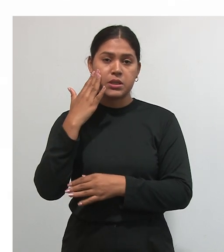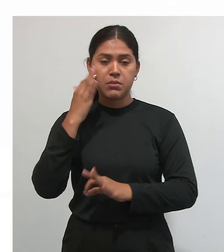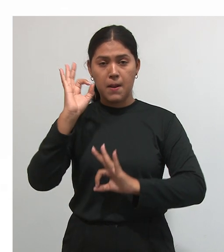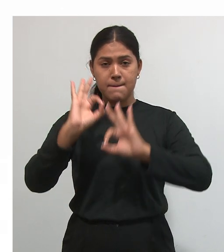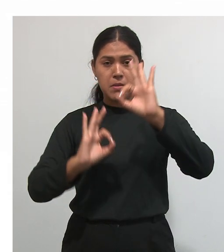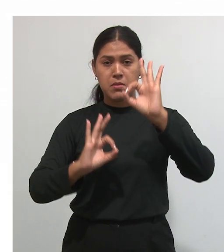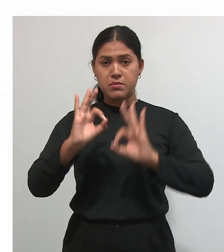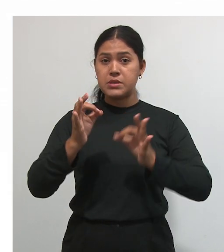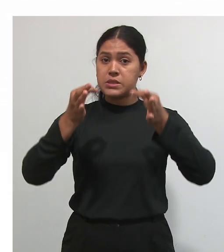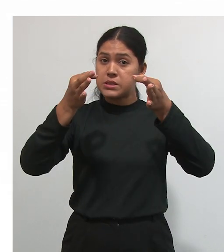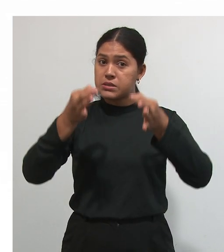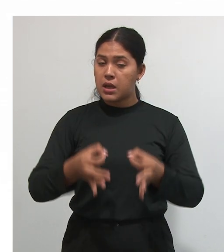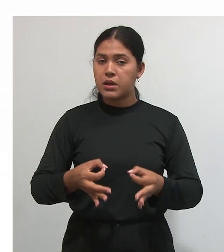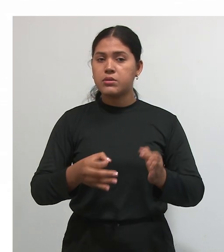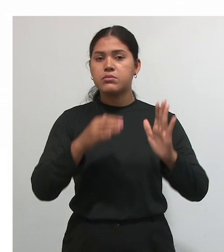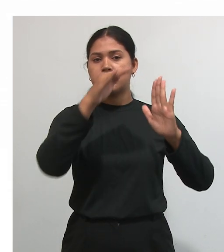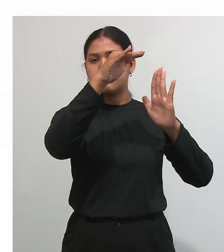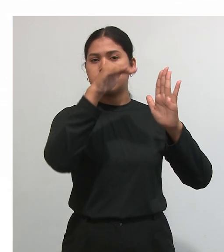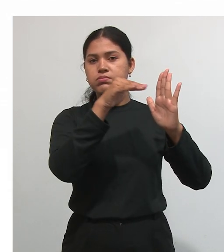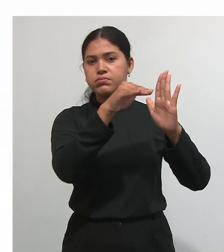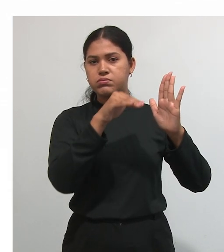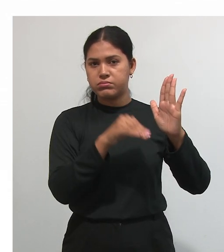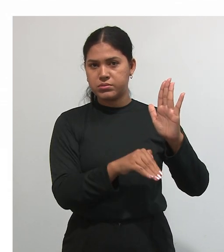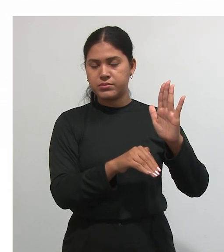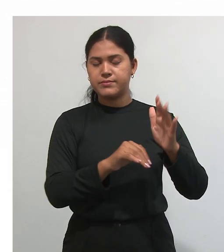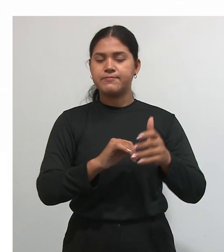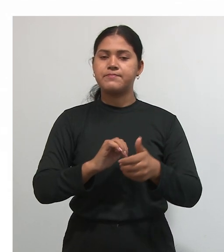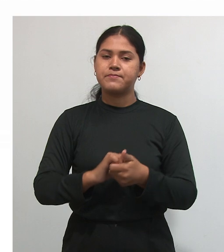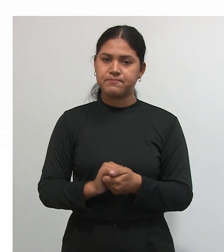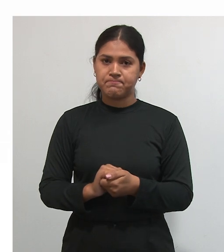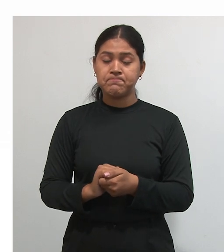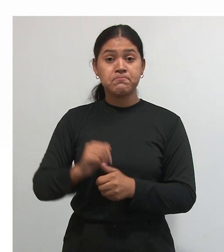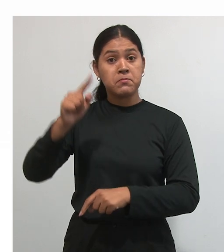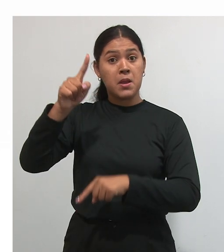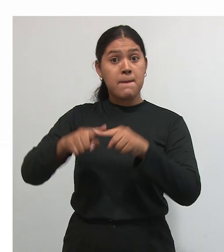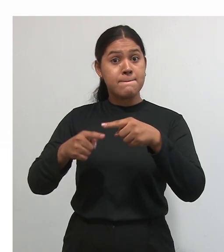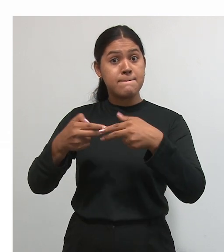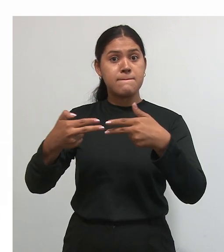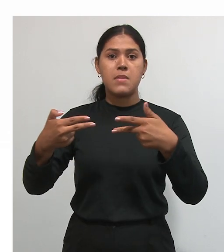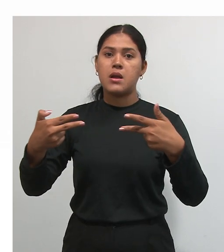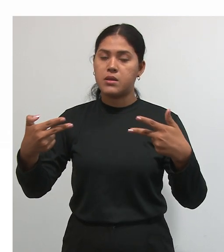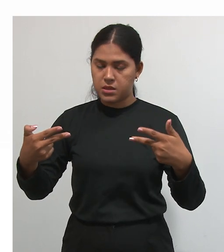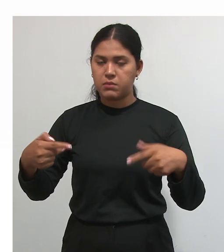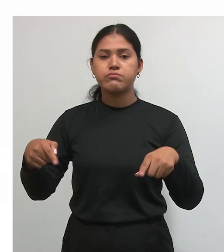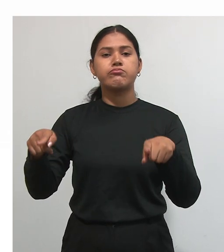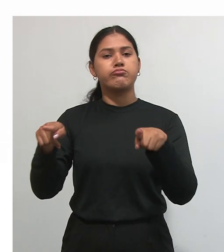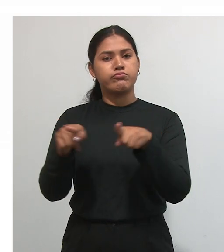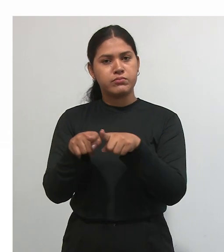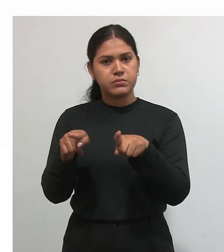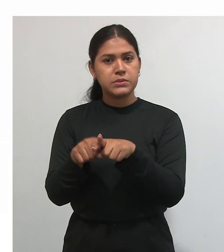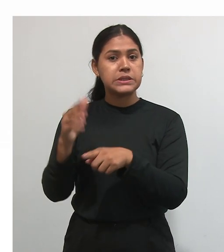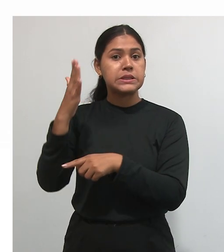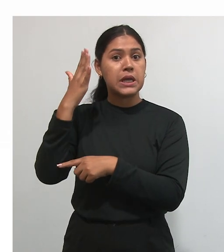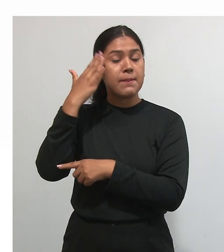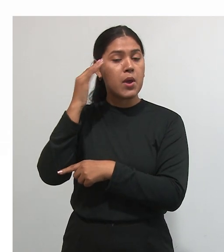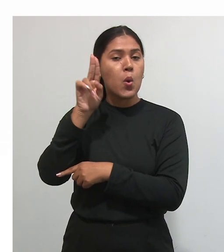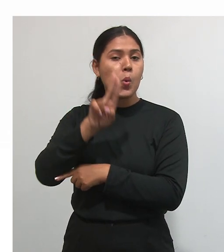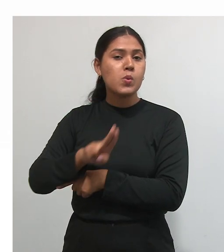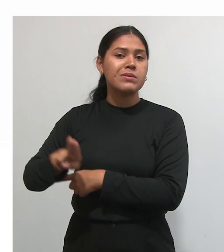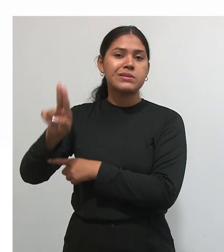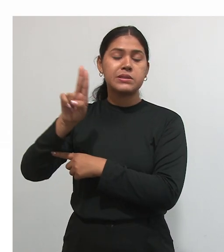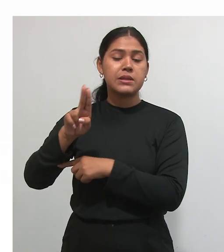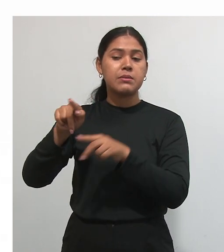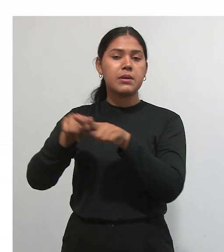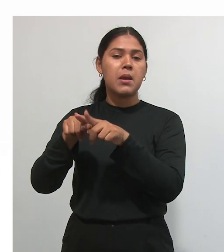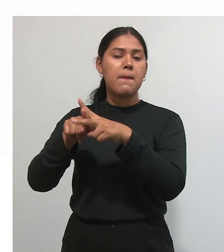também. O que também é levantado? A situação dos equipamentos e materiais também permanentes em uso e suas necessidades